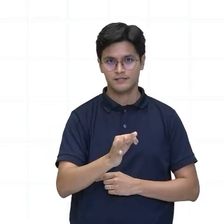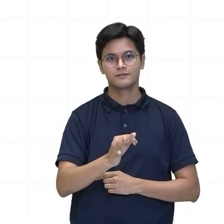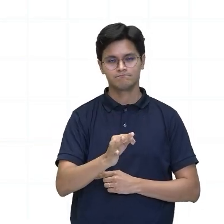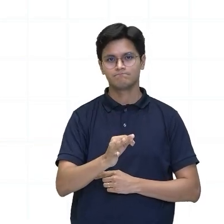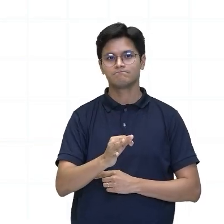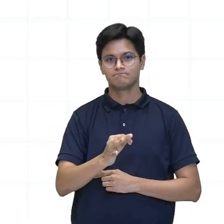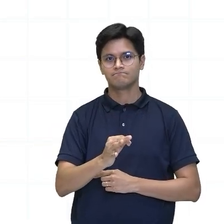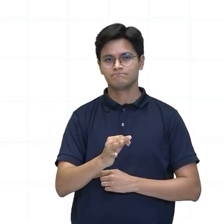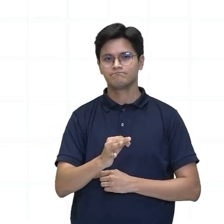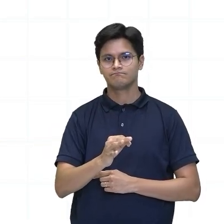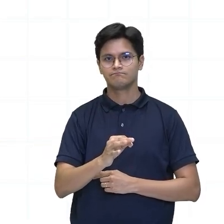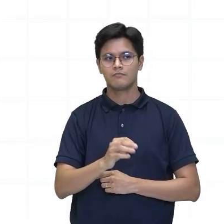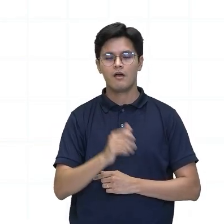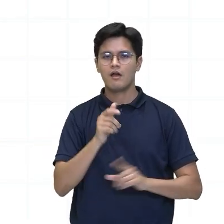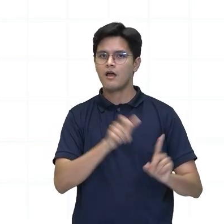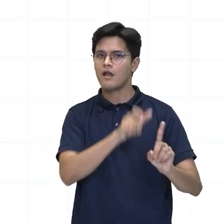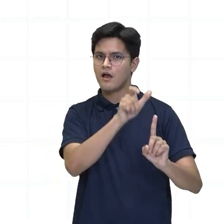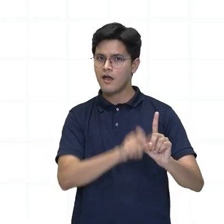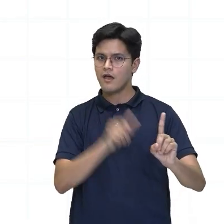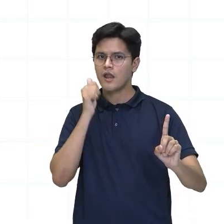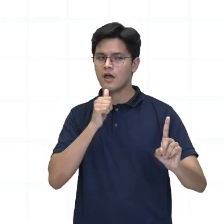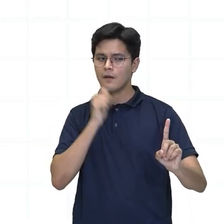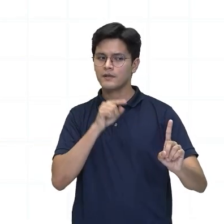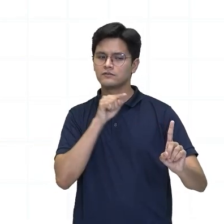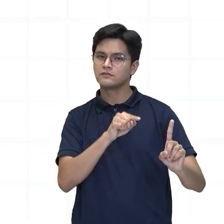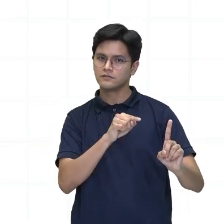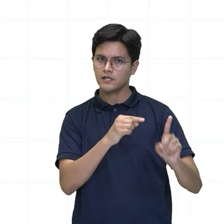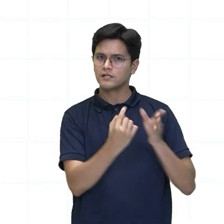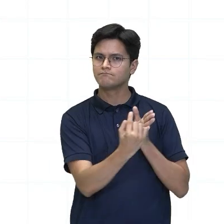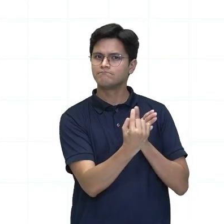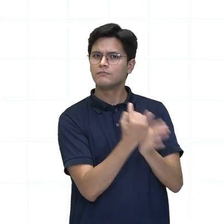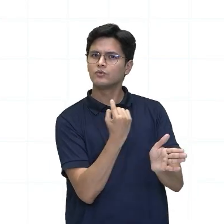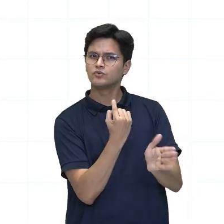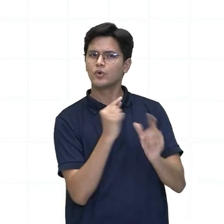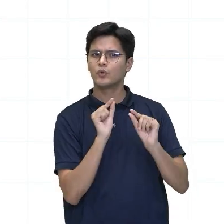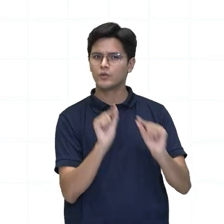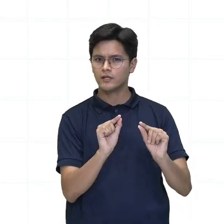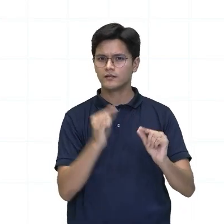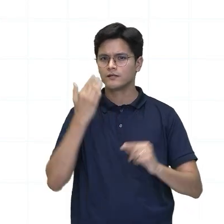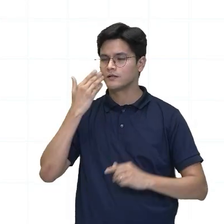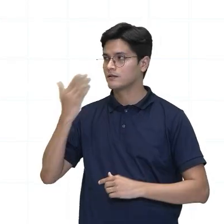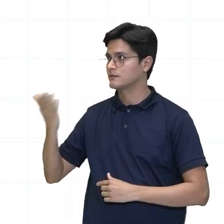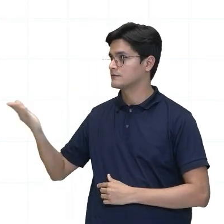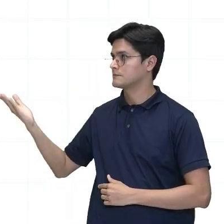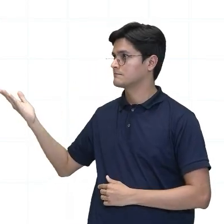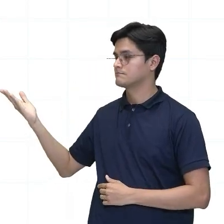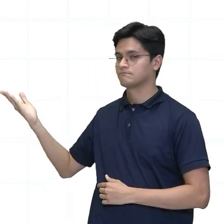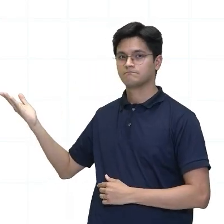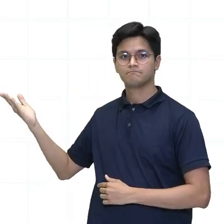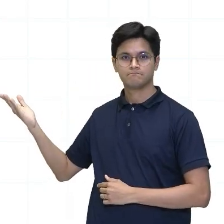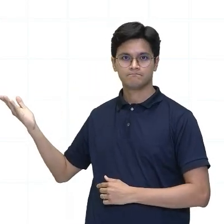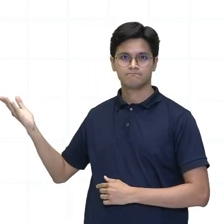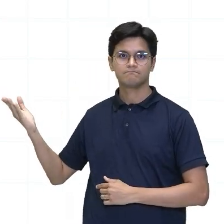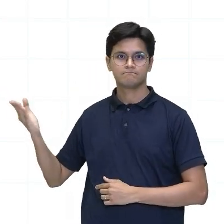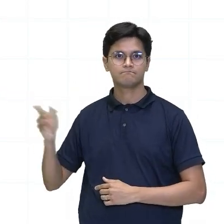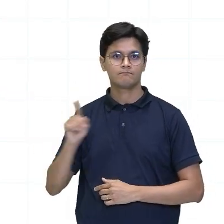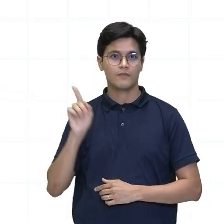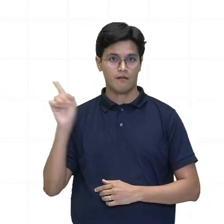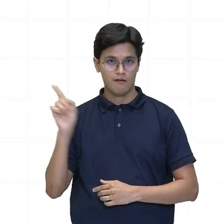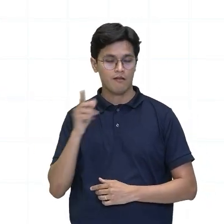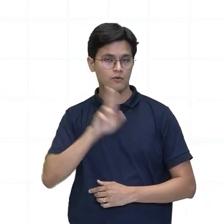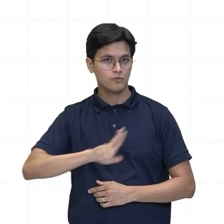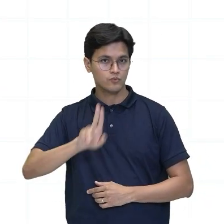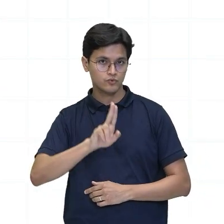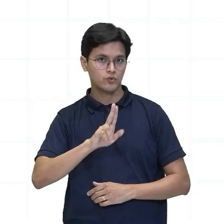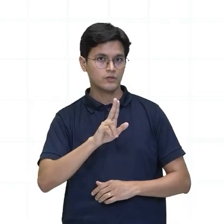Ela me chamou a atenção ali, né, a nossa cliente. Olha só o que ela perguntou. Waitress, come here. Ela chamou waitress, né, ela está entrando